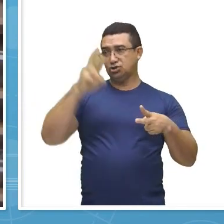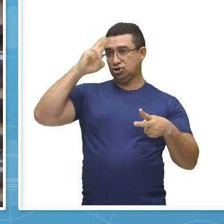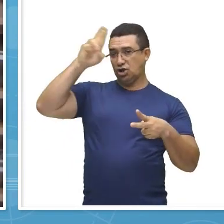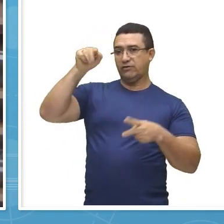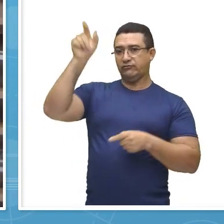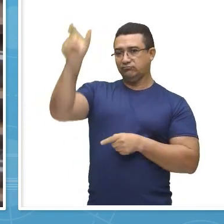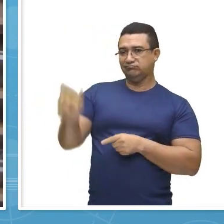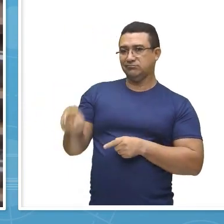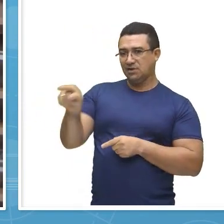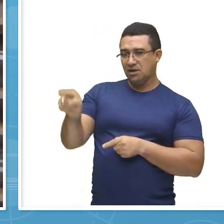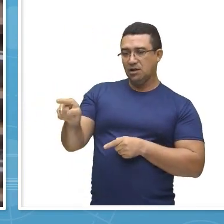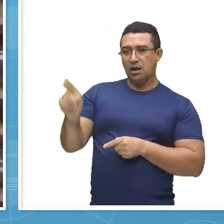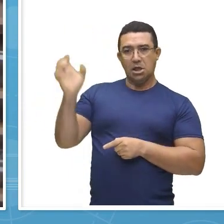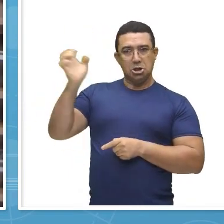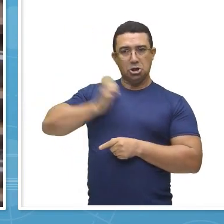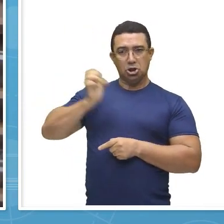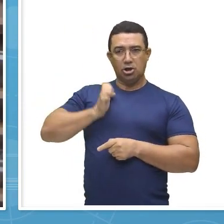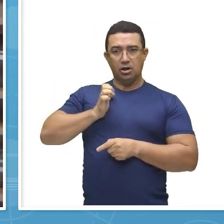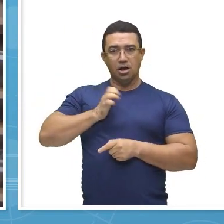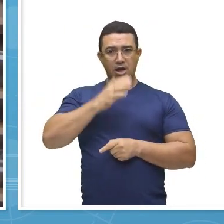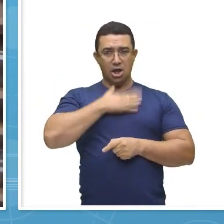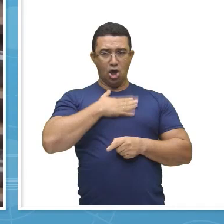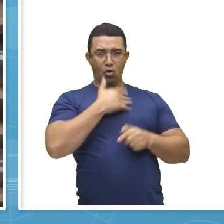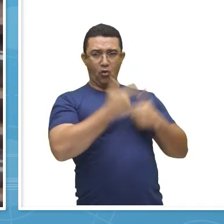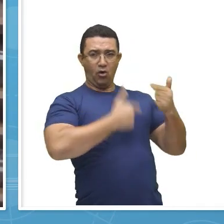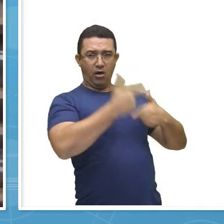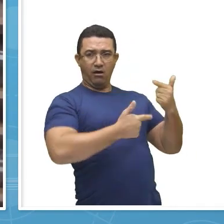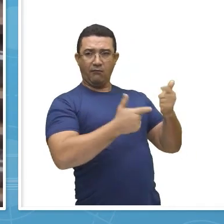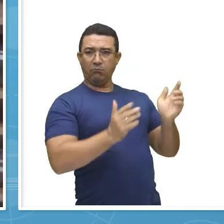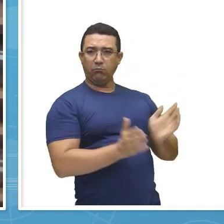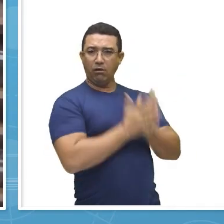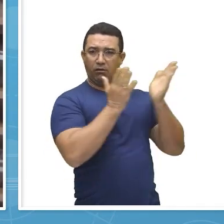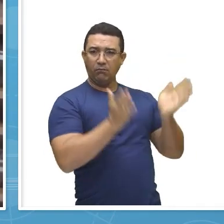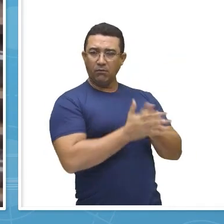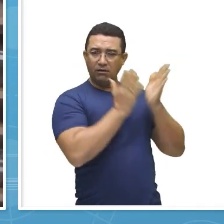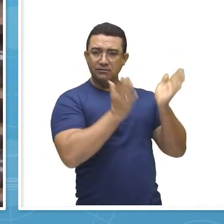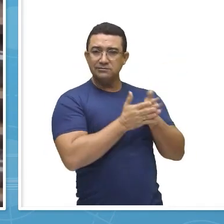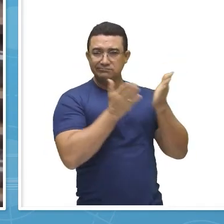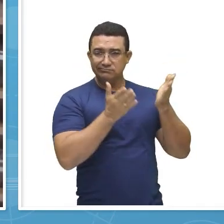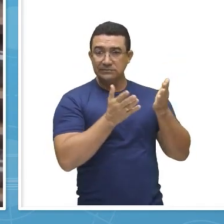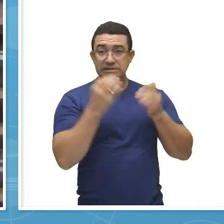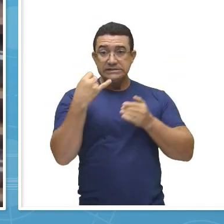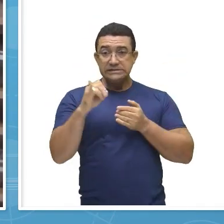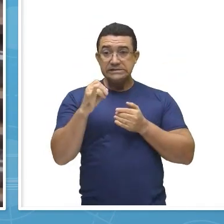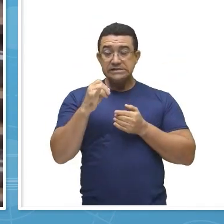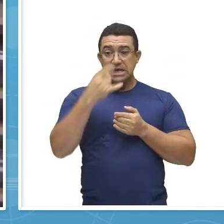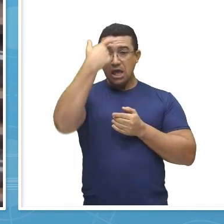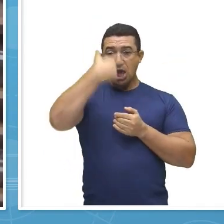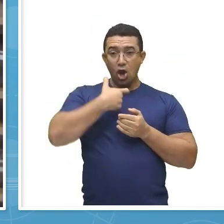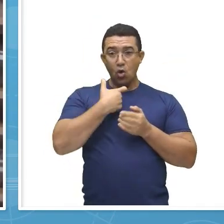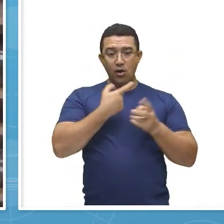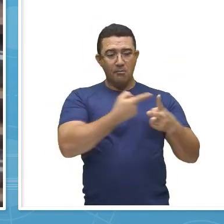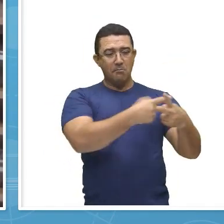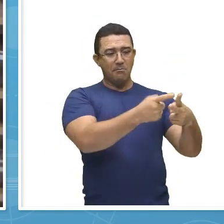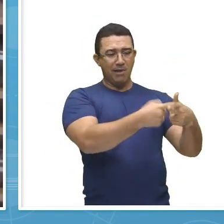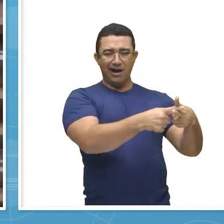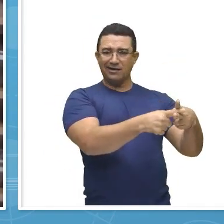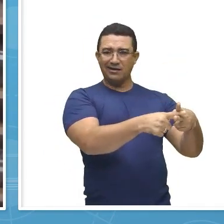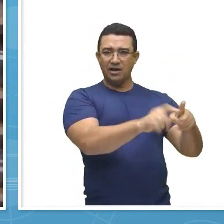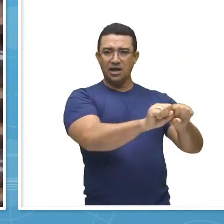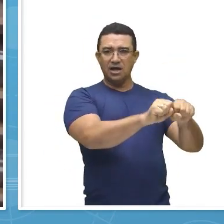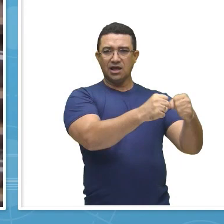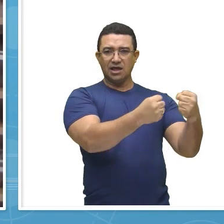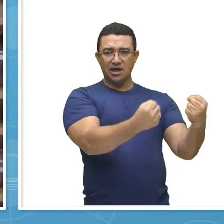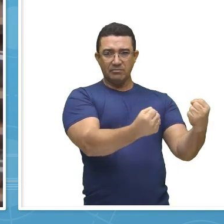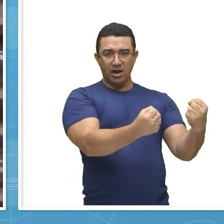Enriquecendo. Não é isso? Então, o que vai acontecer? Se eu quebrar essas máquinas,